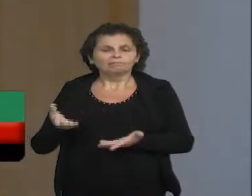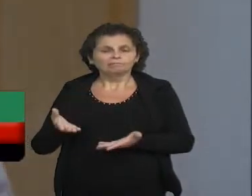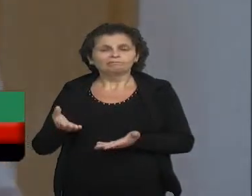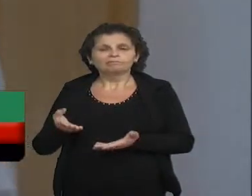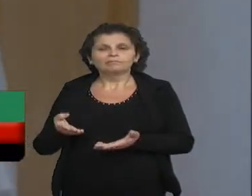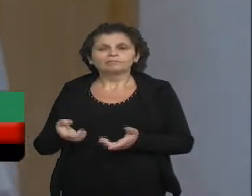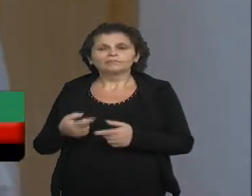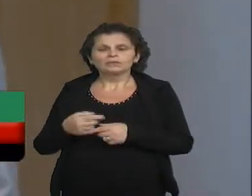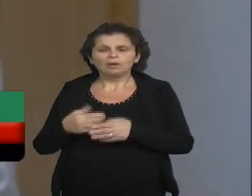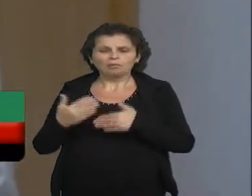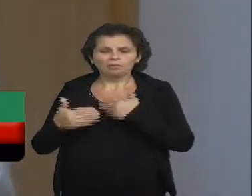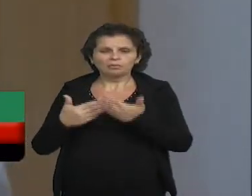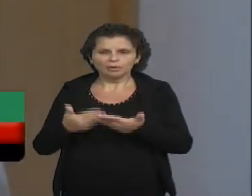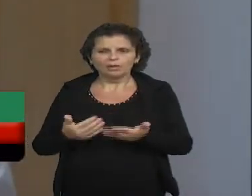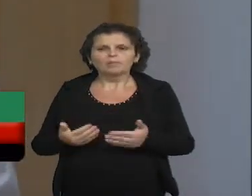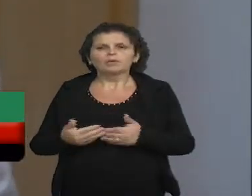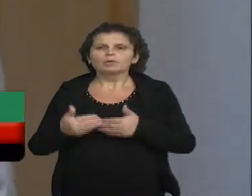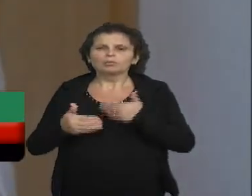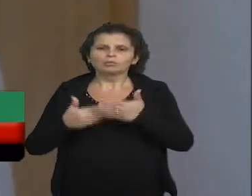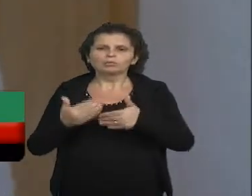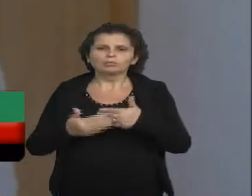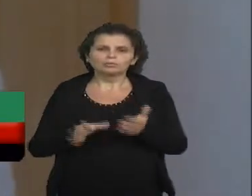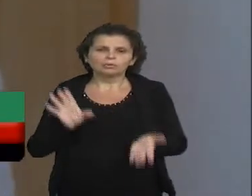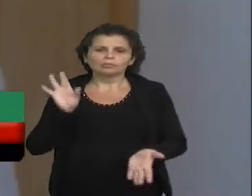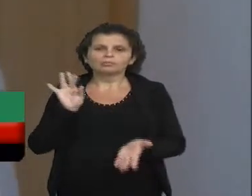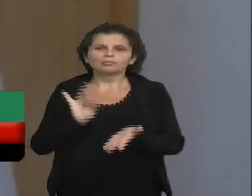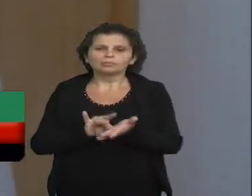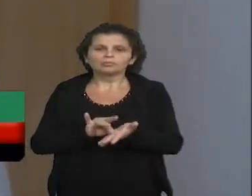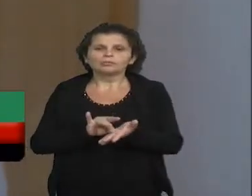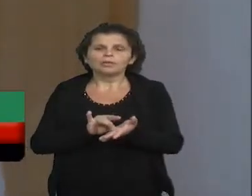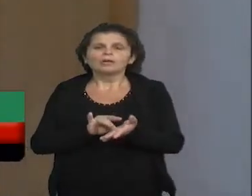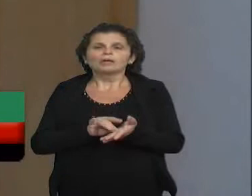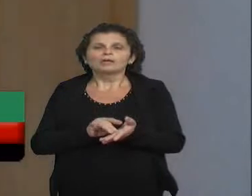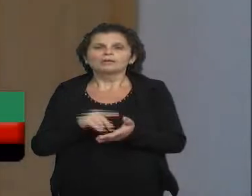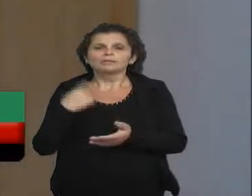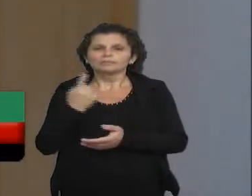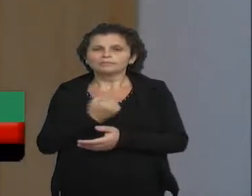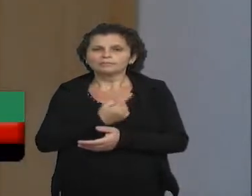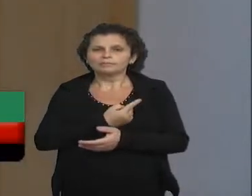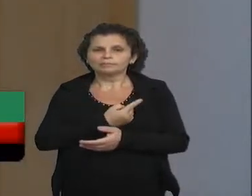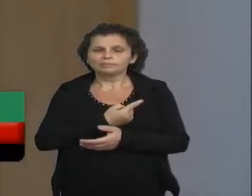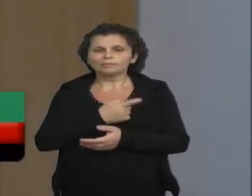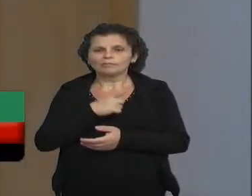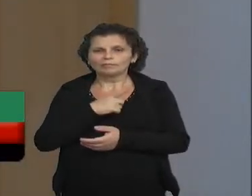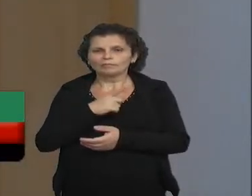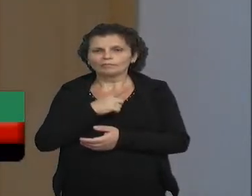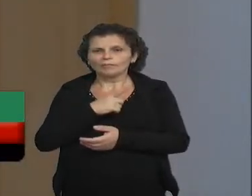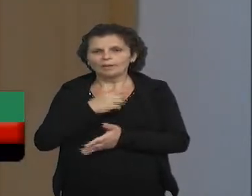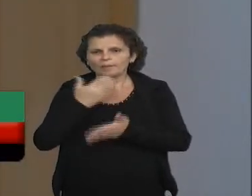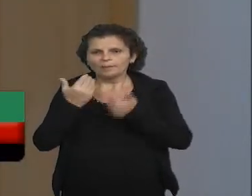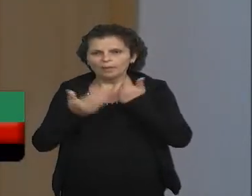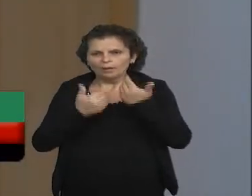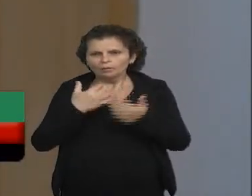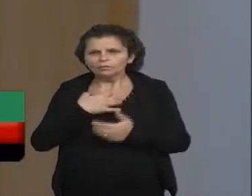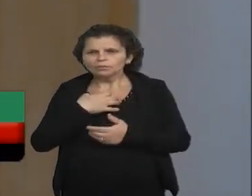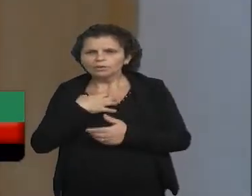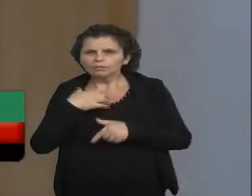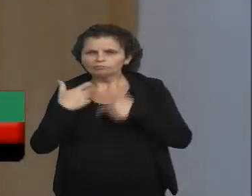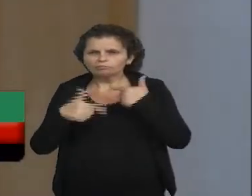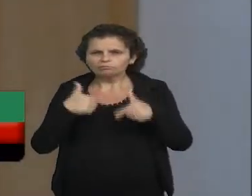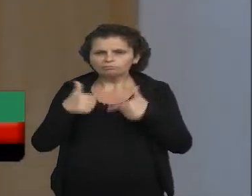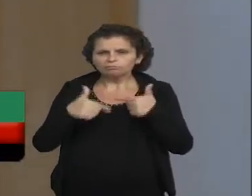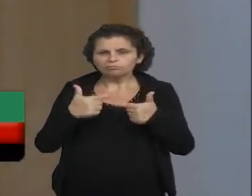esse procedimento, então é importante que agora se oficialize isso para que a gente tem até melhores maneiras de poder